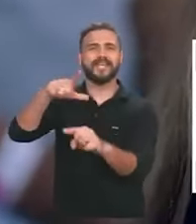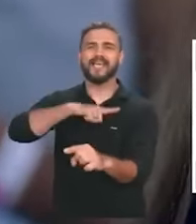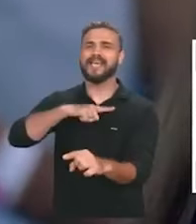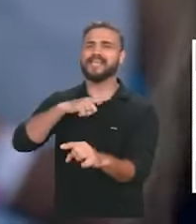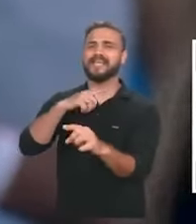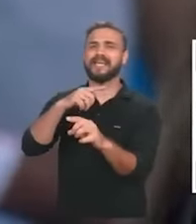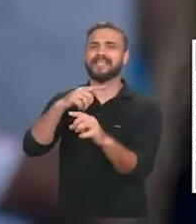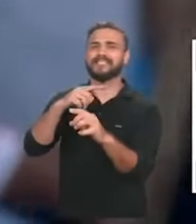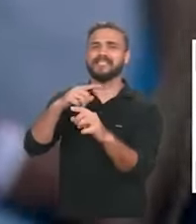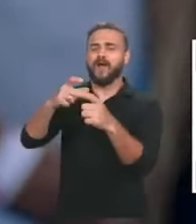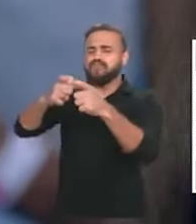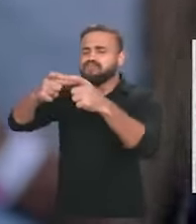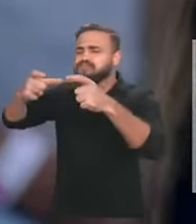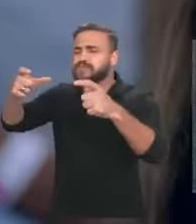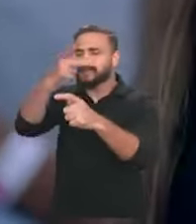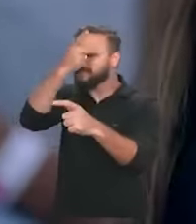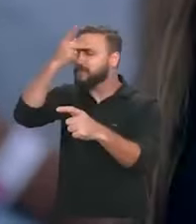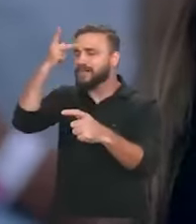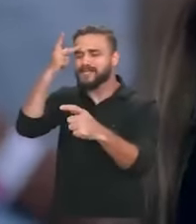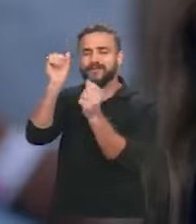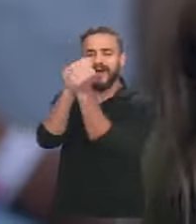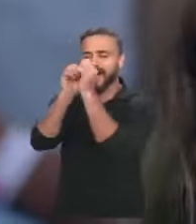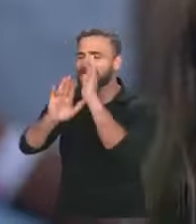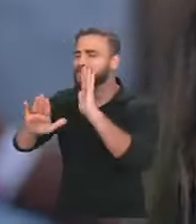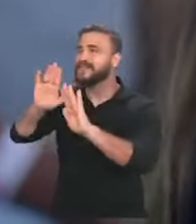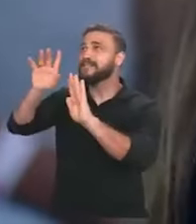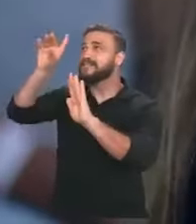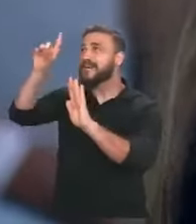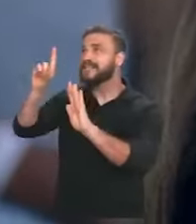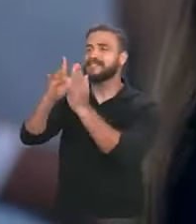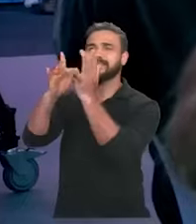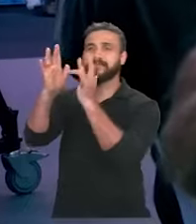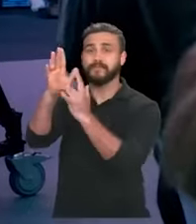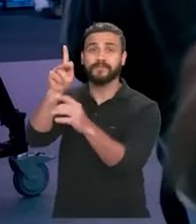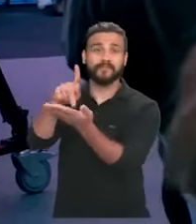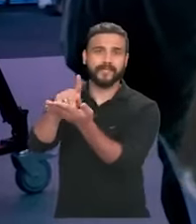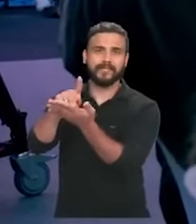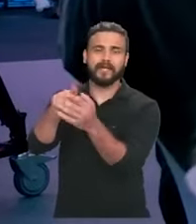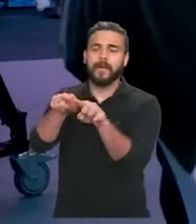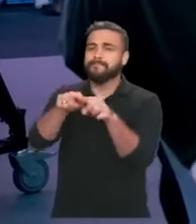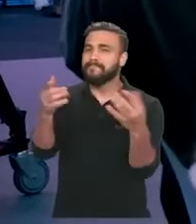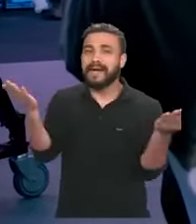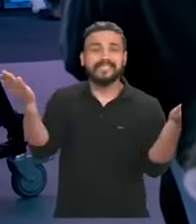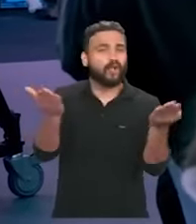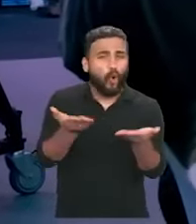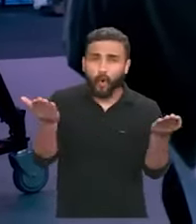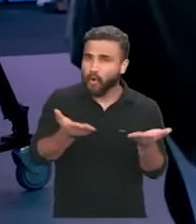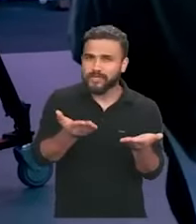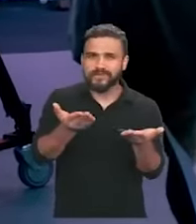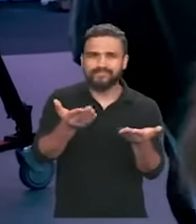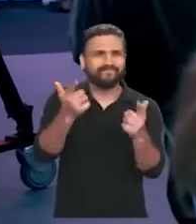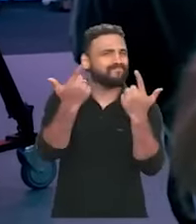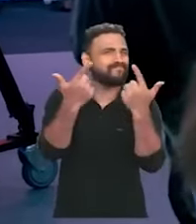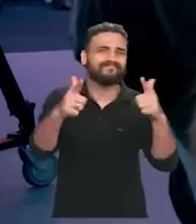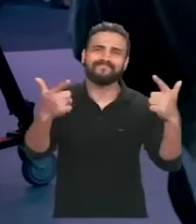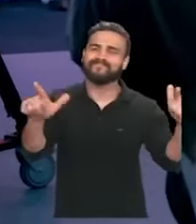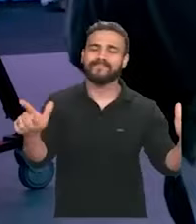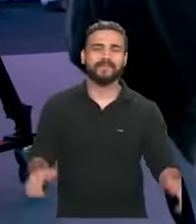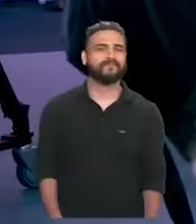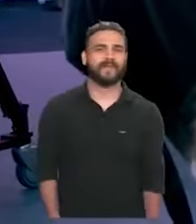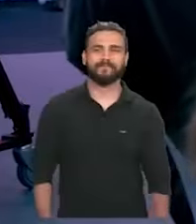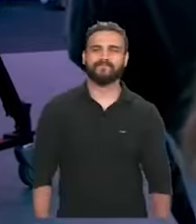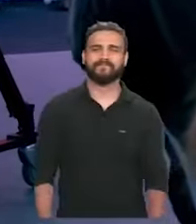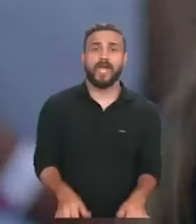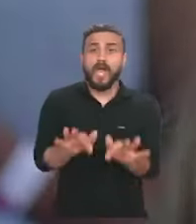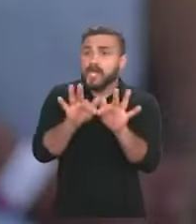e hoje são todas vazias completamente vazias porque o homem tá no centro então não é simples pregar o Evangelho não